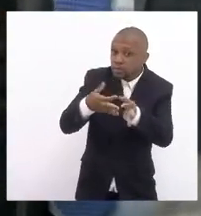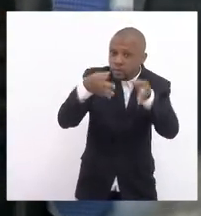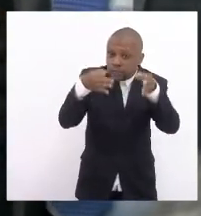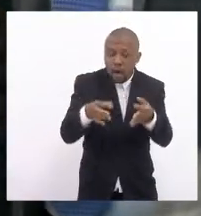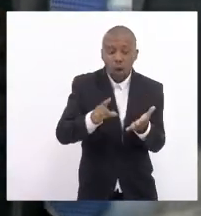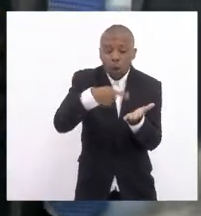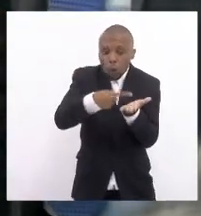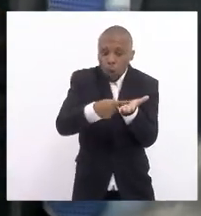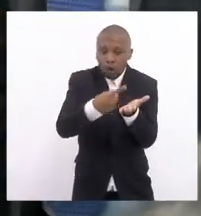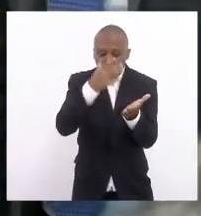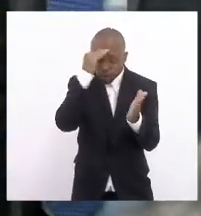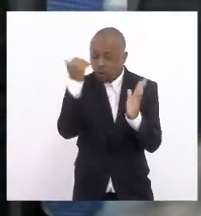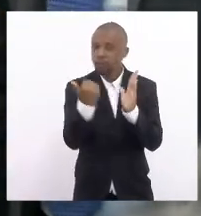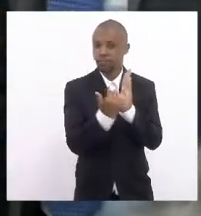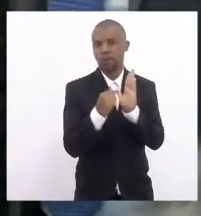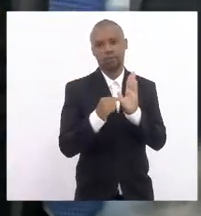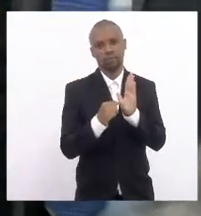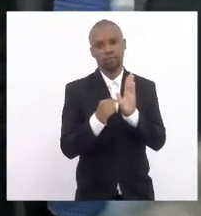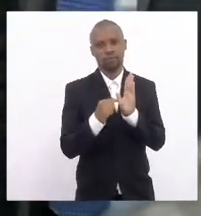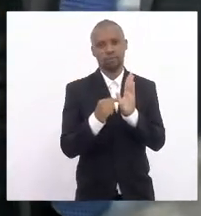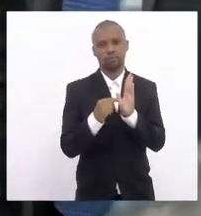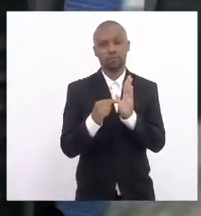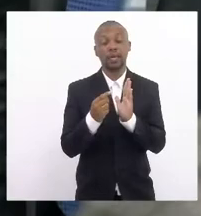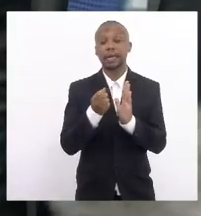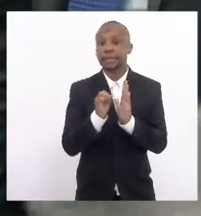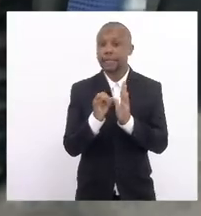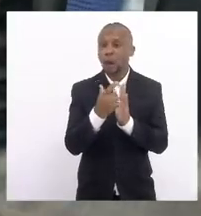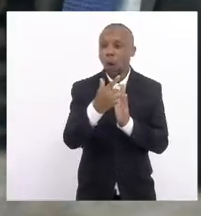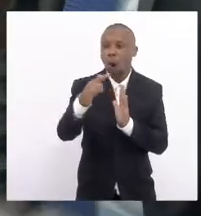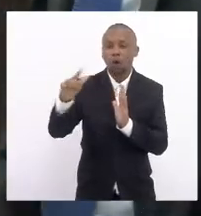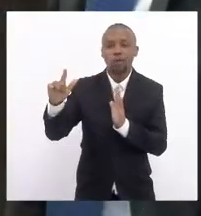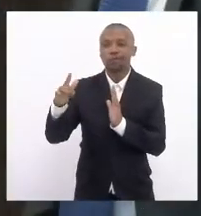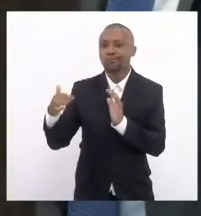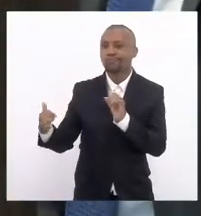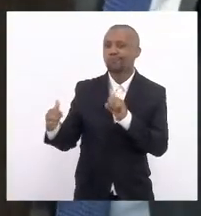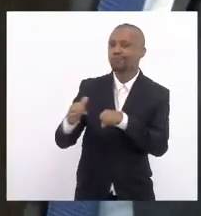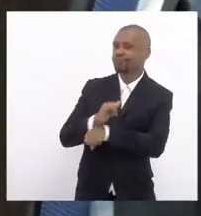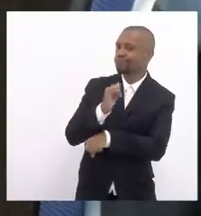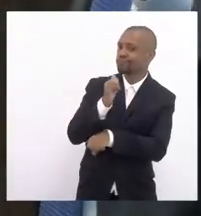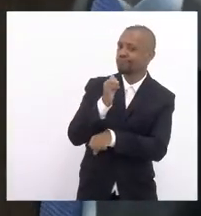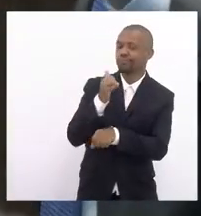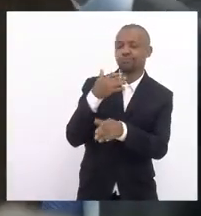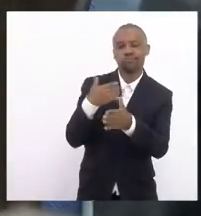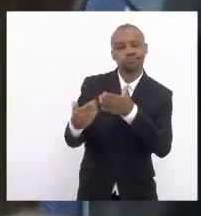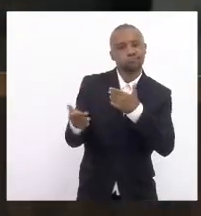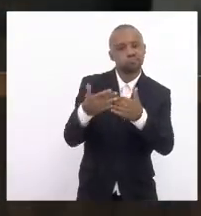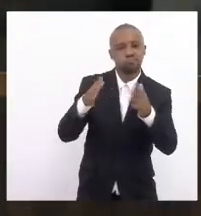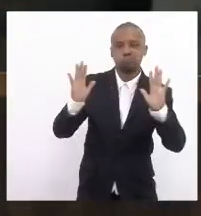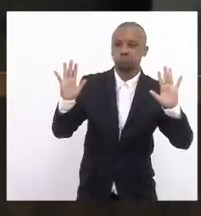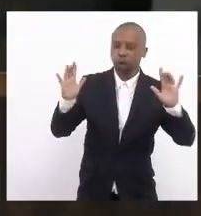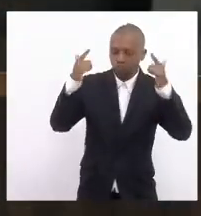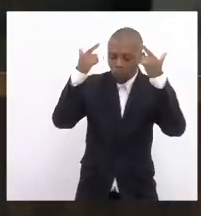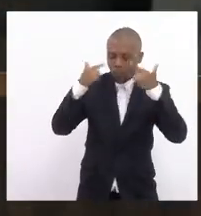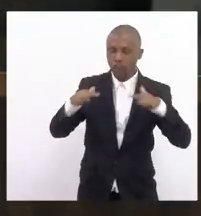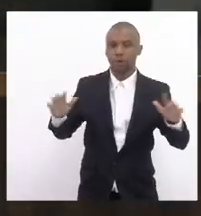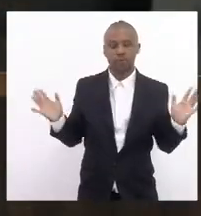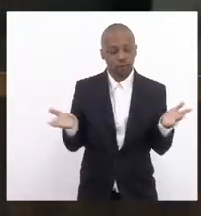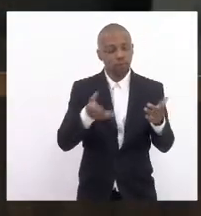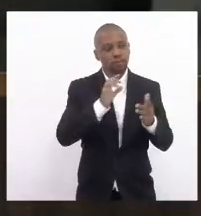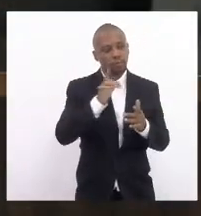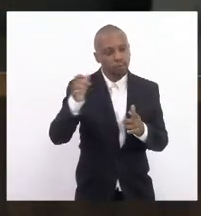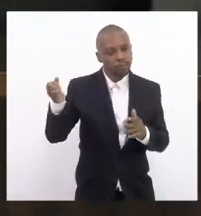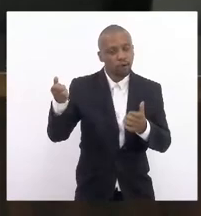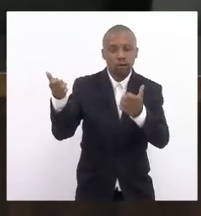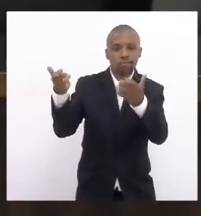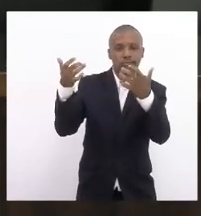acordo. Eu cumpro acordo. Se outros não cumprem, problema, mas eu cumpro. Vamos ouvir o líder do governo. Eu